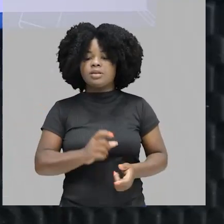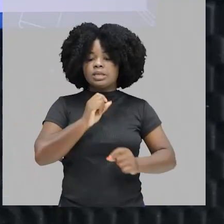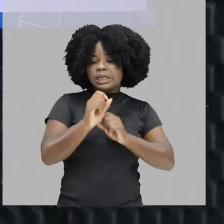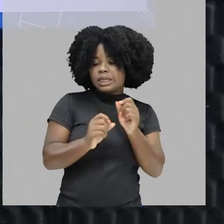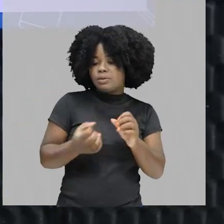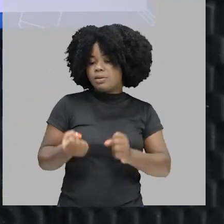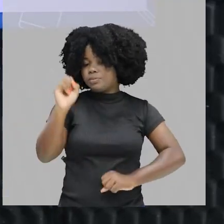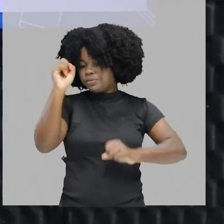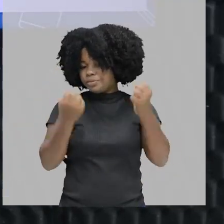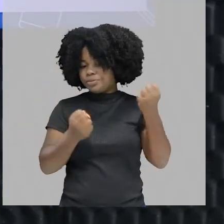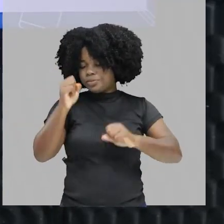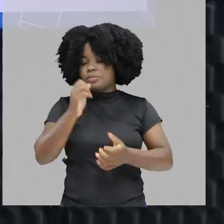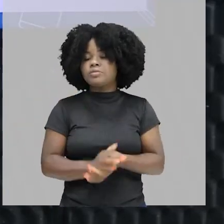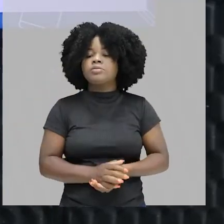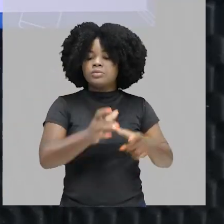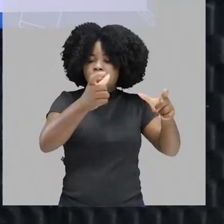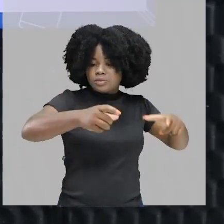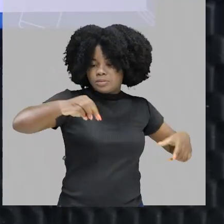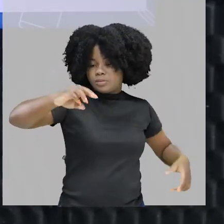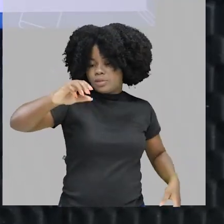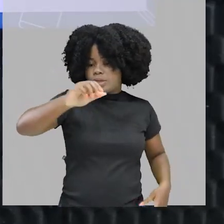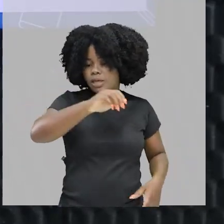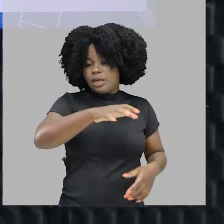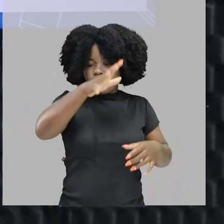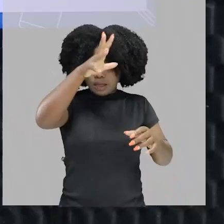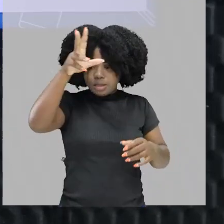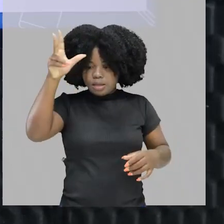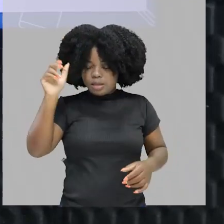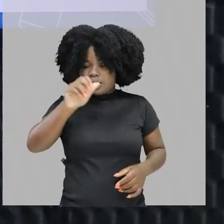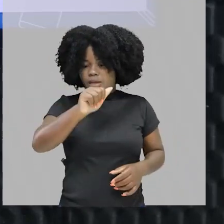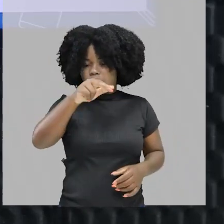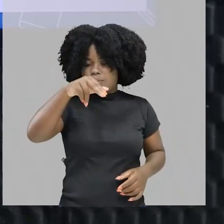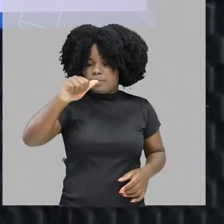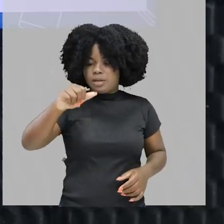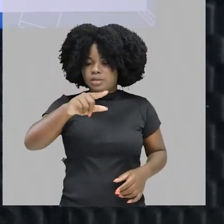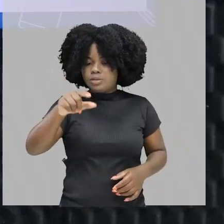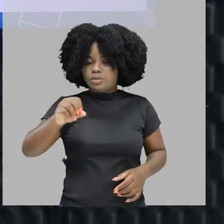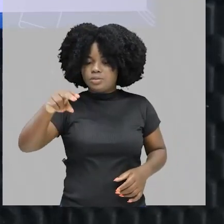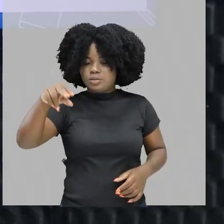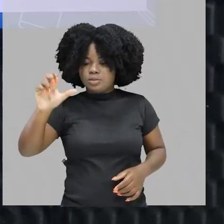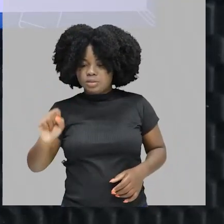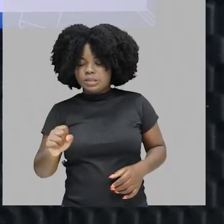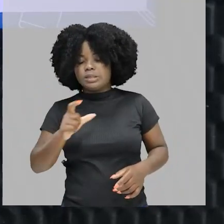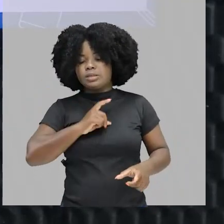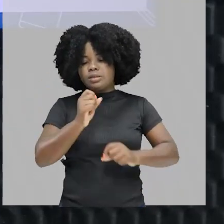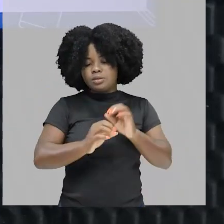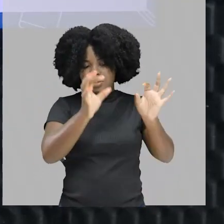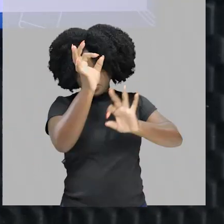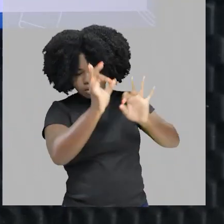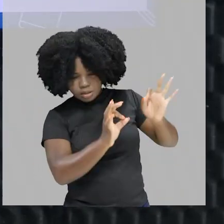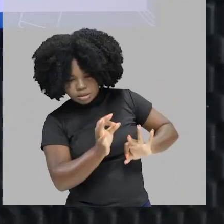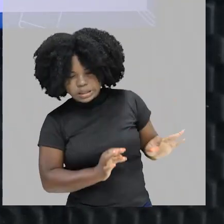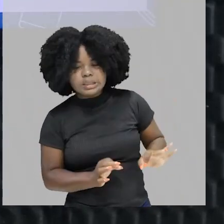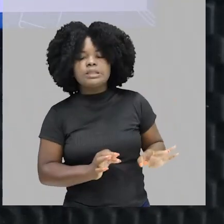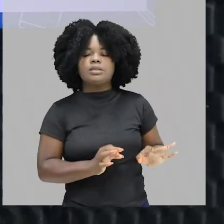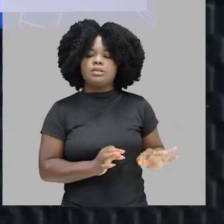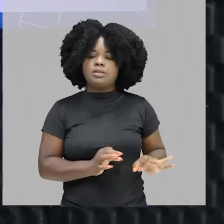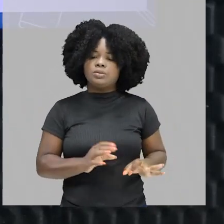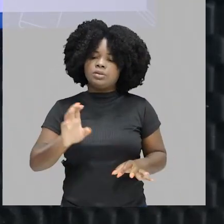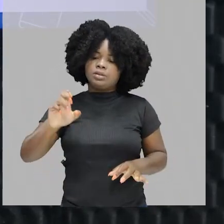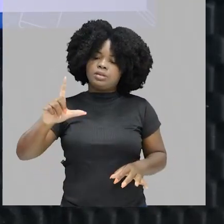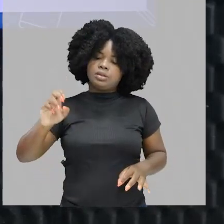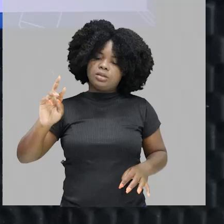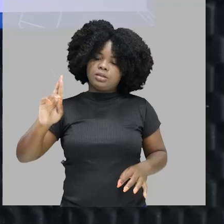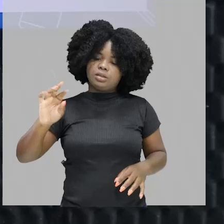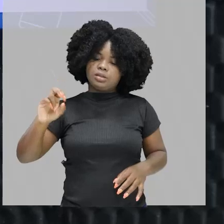que estava localizada no Amazonas, na cidade de Manaus, tá? Que tinha o papel de fazer a montagem de produtos eletrônicos. Tá? E ao entorno